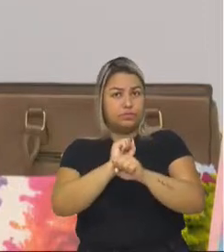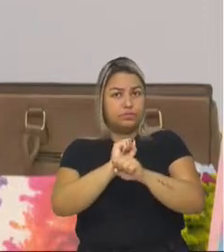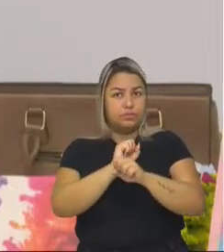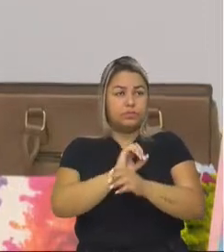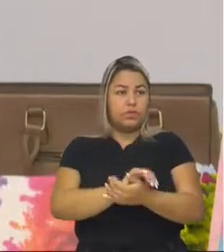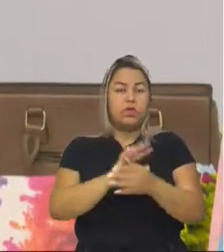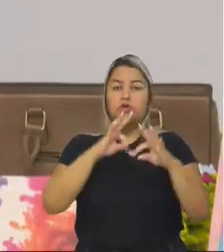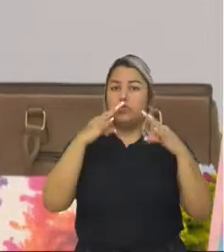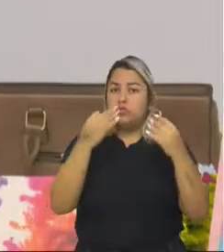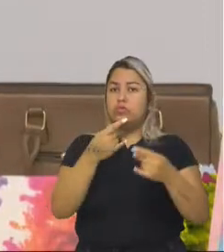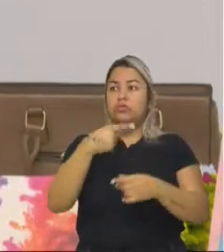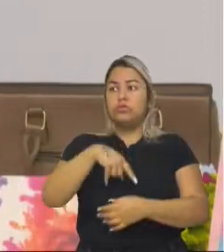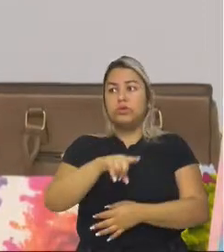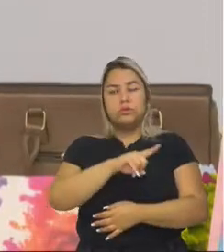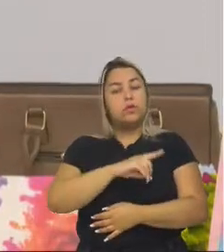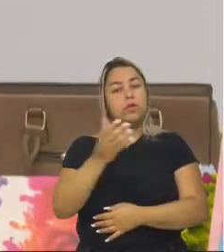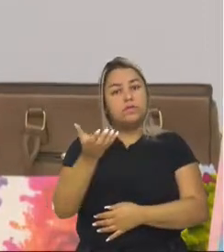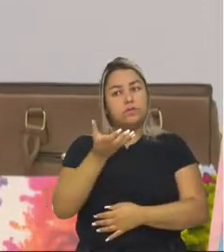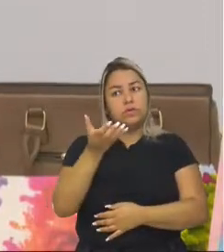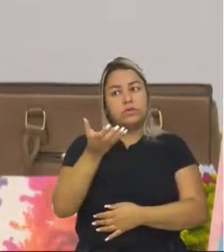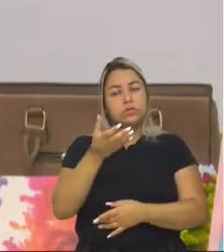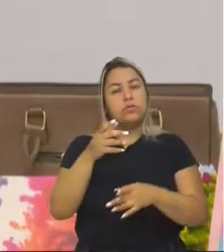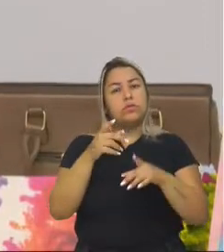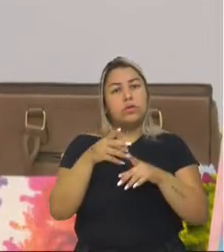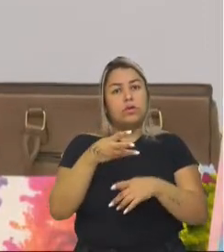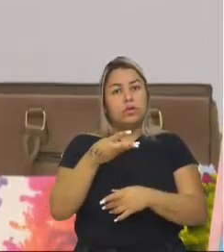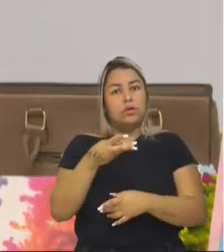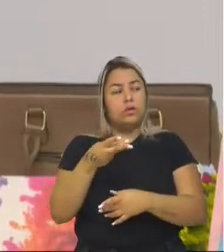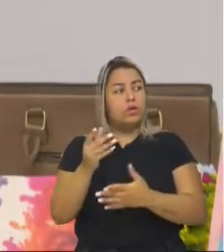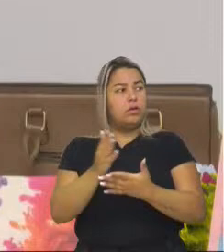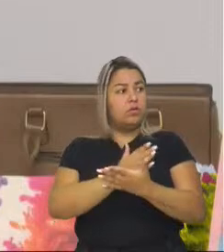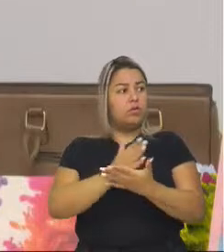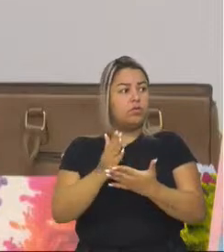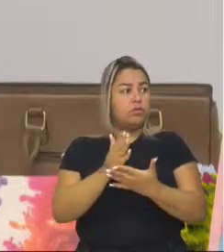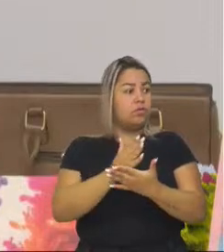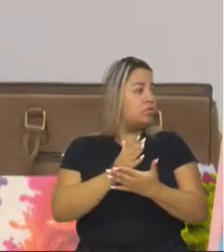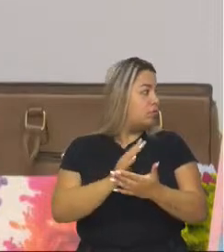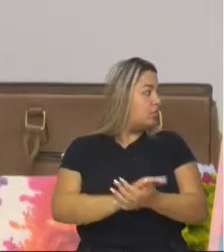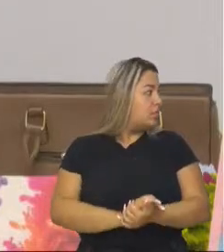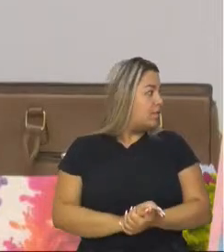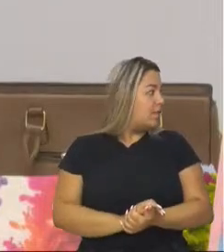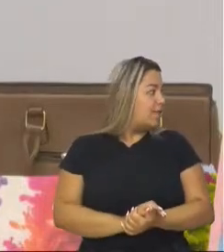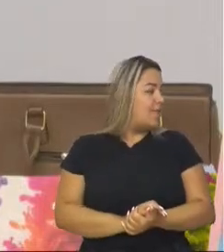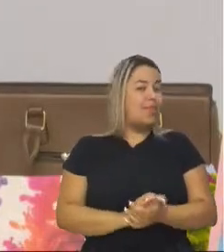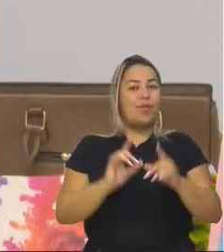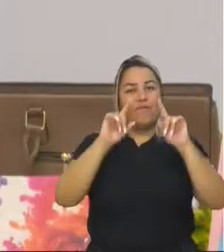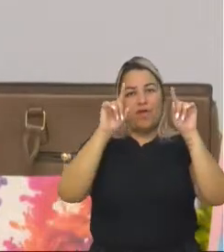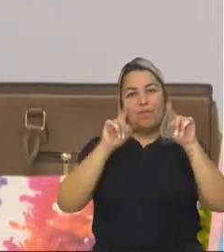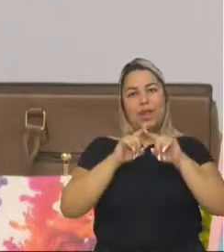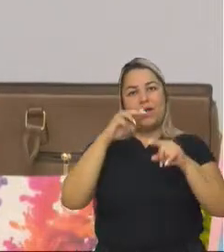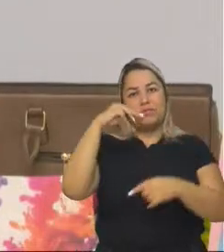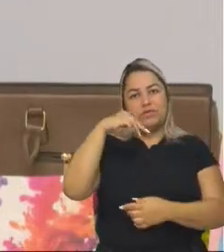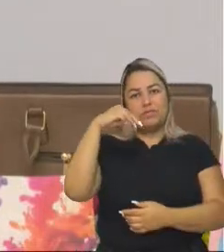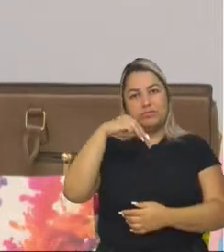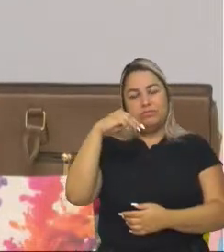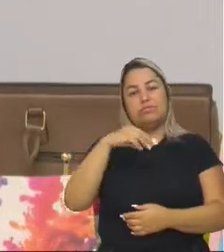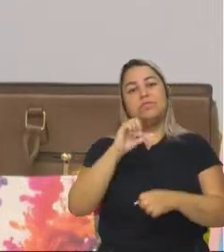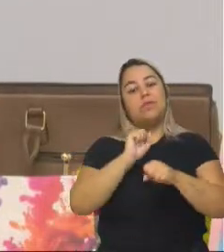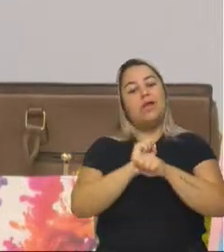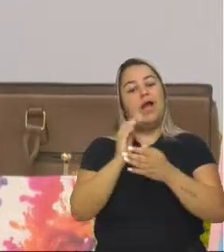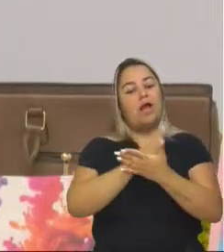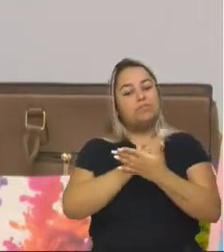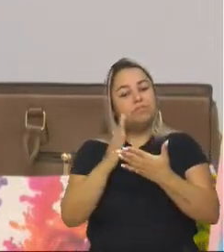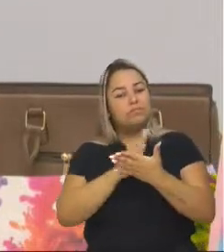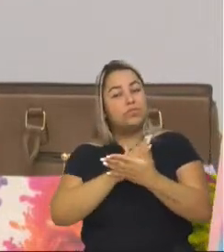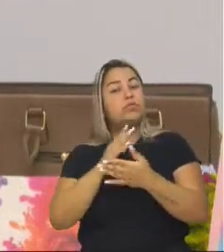E tudo que a gente quer entregar em alguns minutos, é porque eu vi a placa dos minutos, gente. Em alguns momentos,